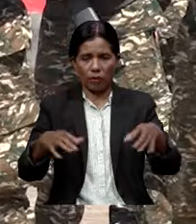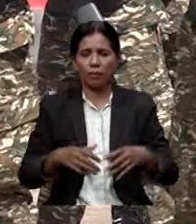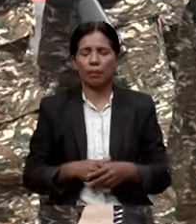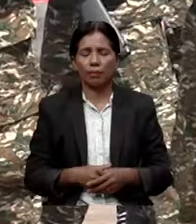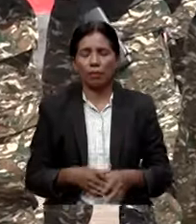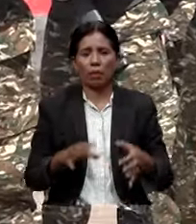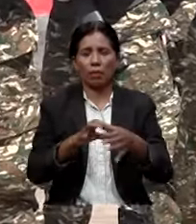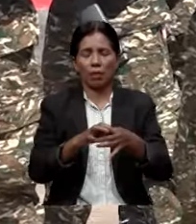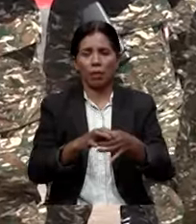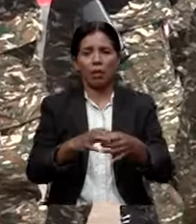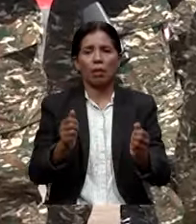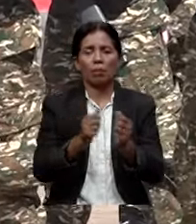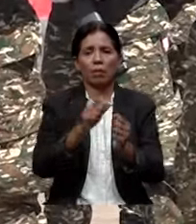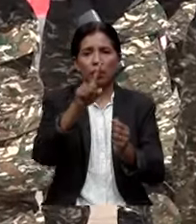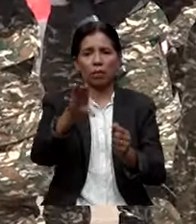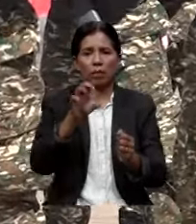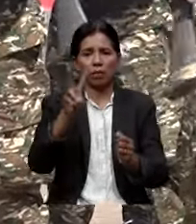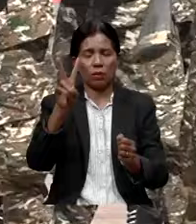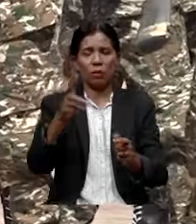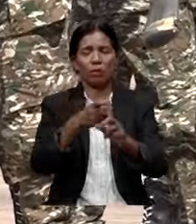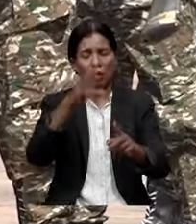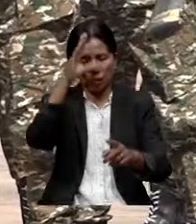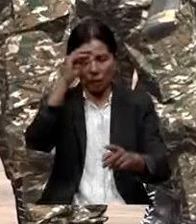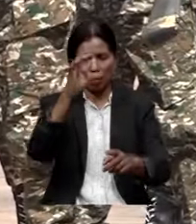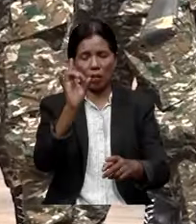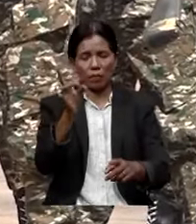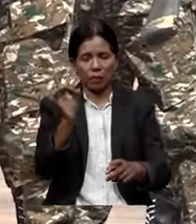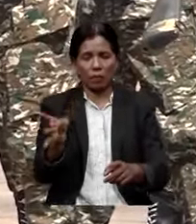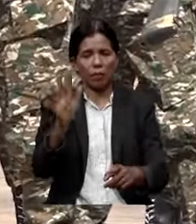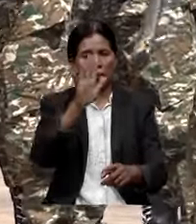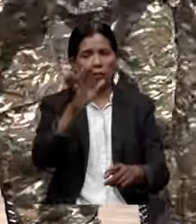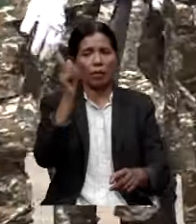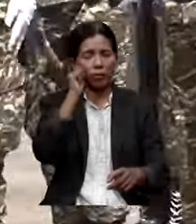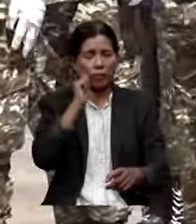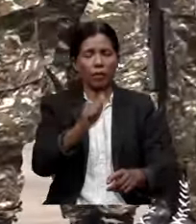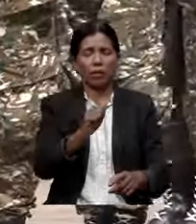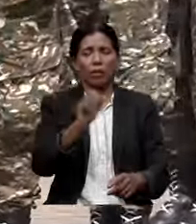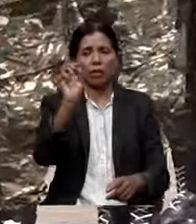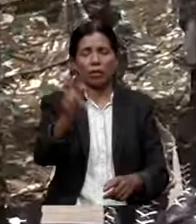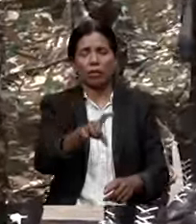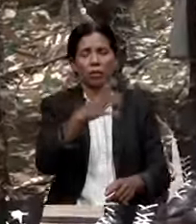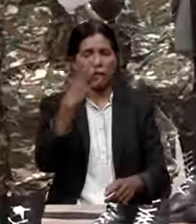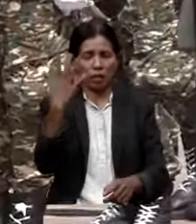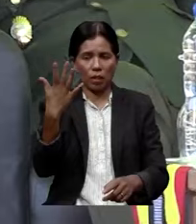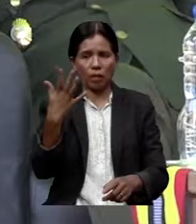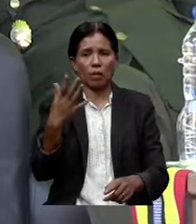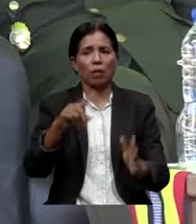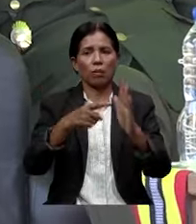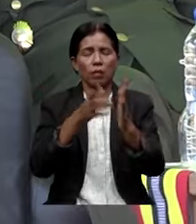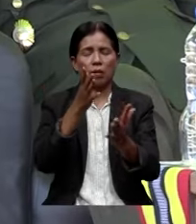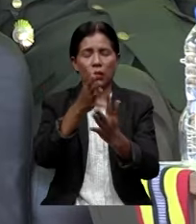oficiais são atos Ida Rua, composto Mane Walo Nulo Restin Lima, feito Sanulo Restin Lima, Nebehahu